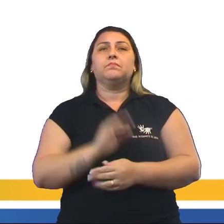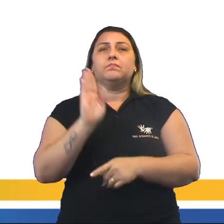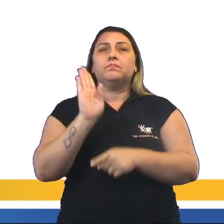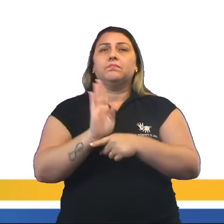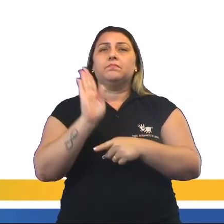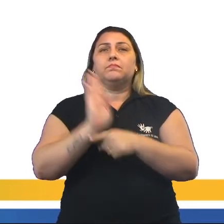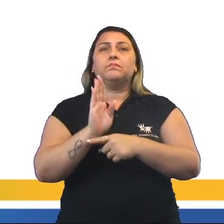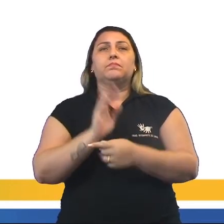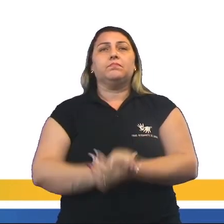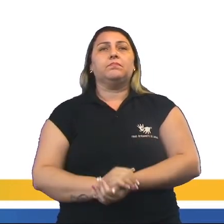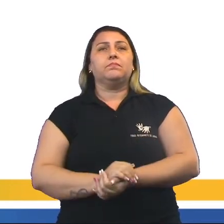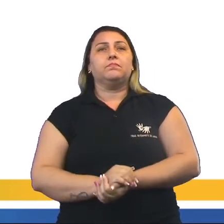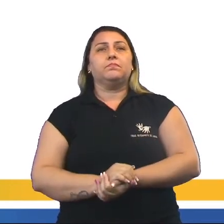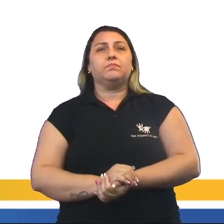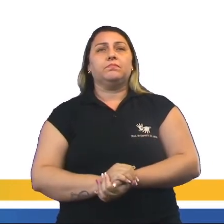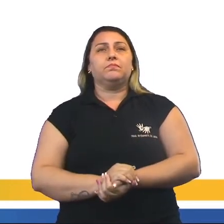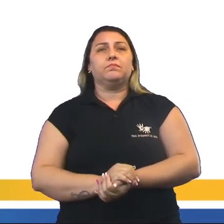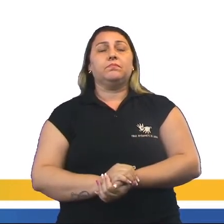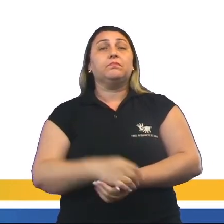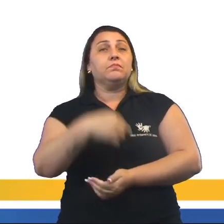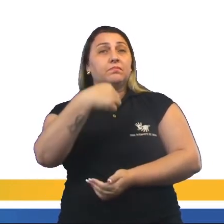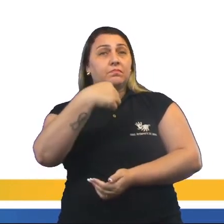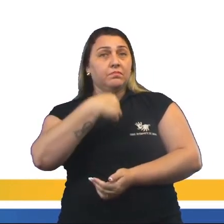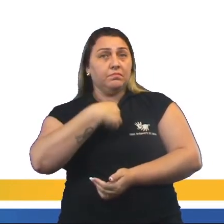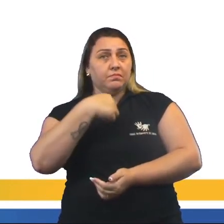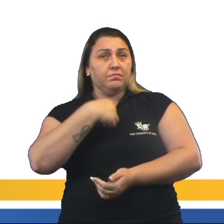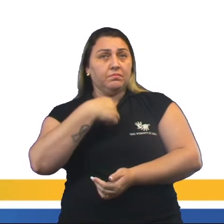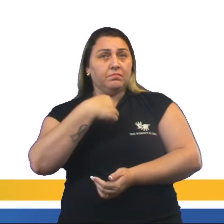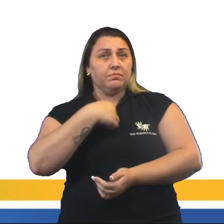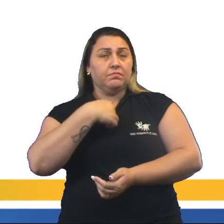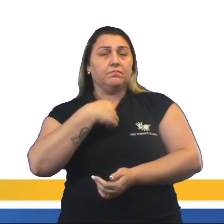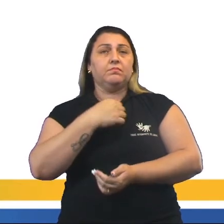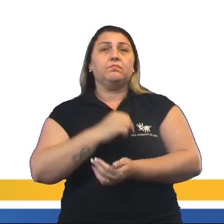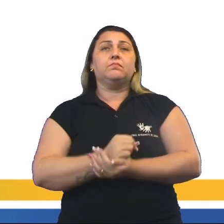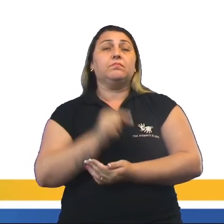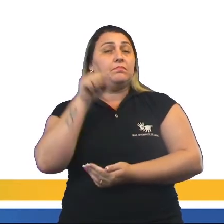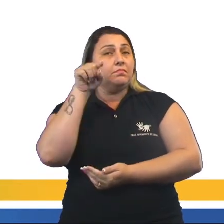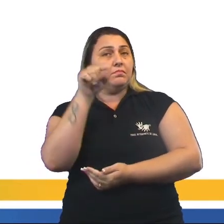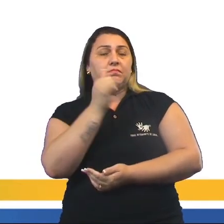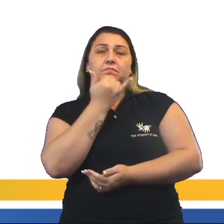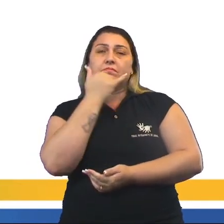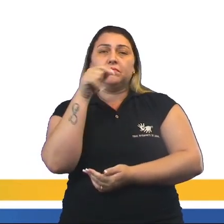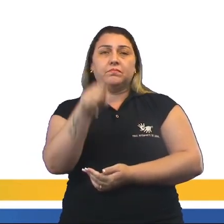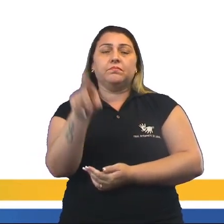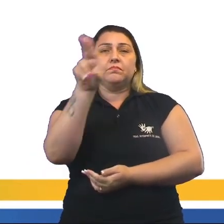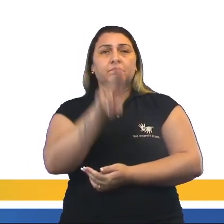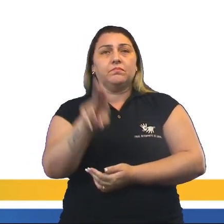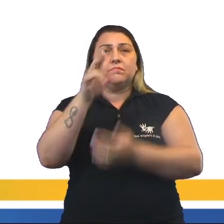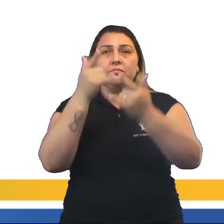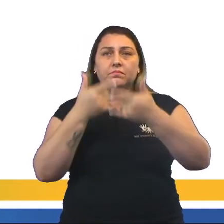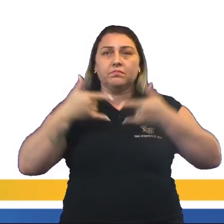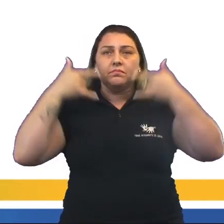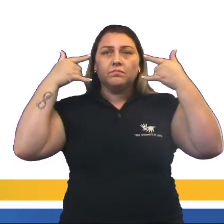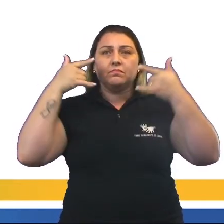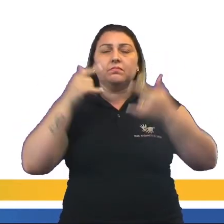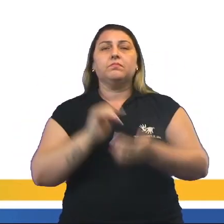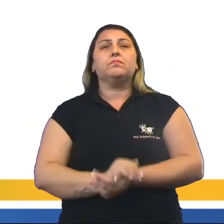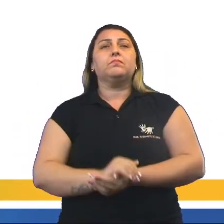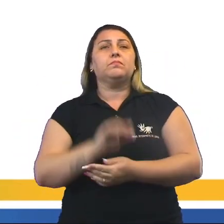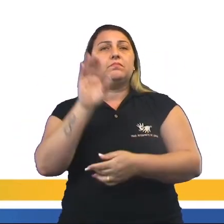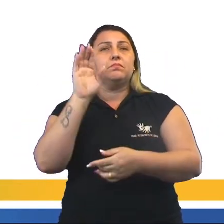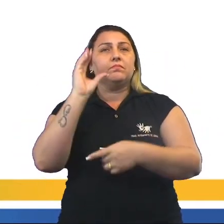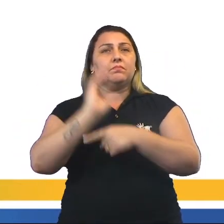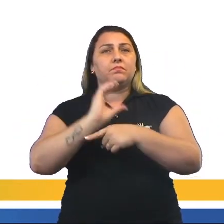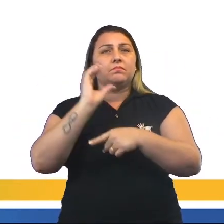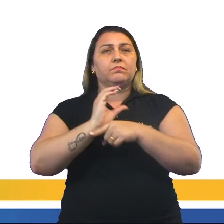letra B, you are using a face mask. Você está usando uma máscara. E na